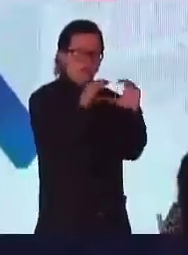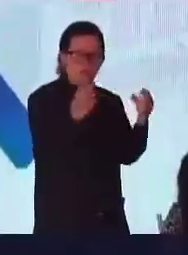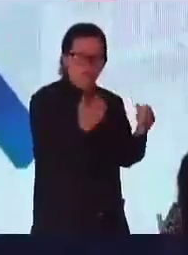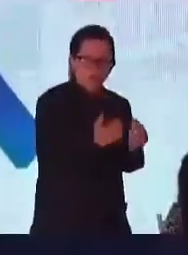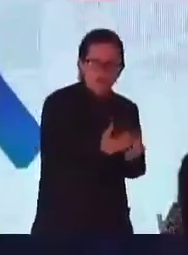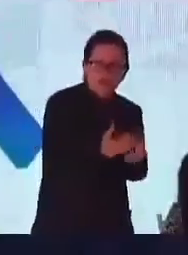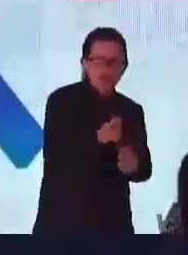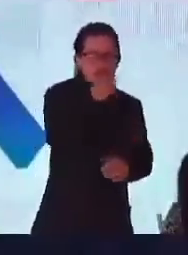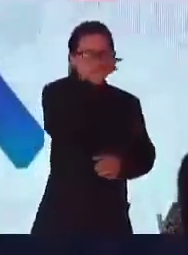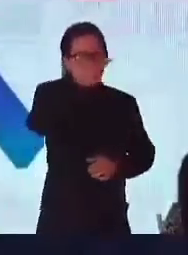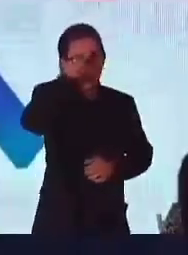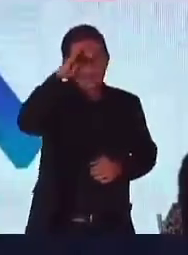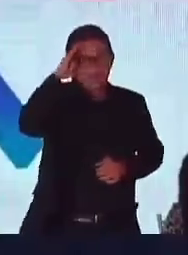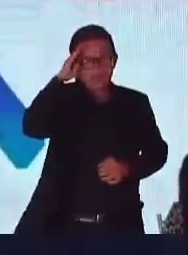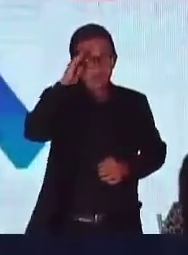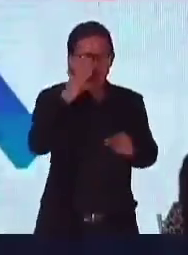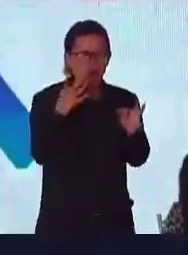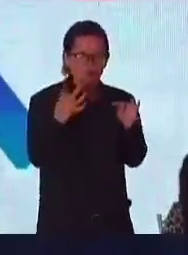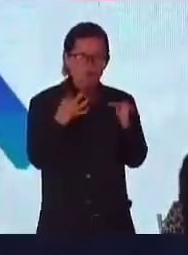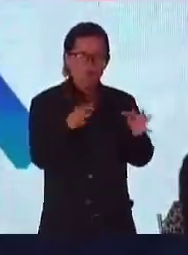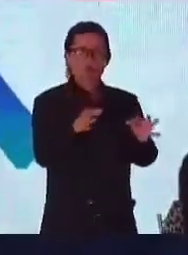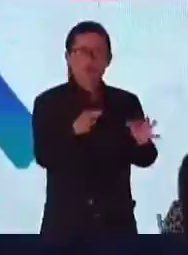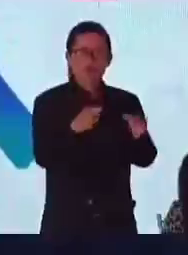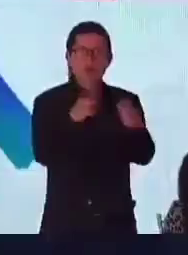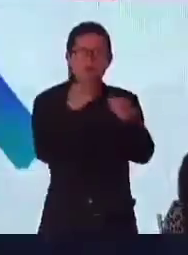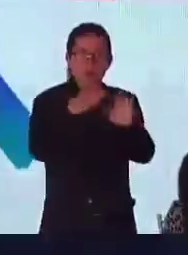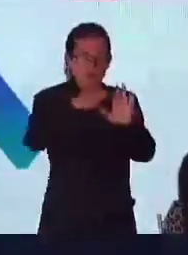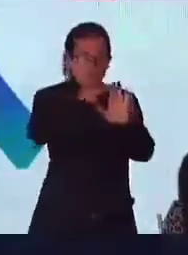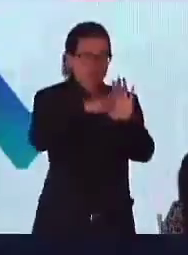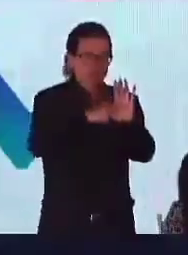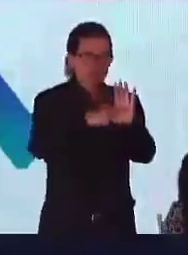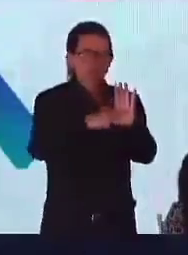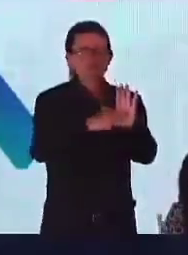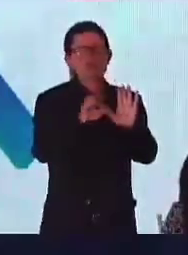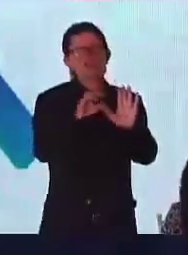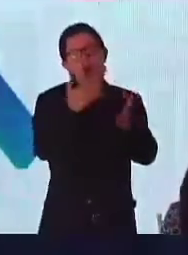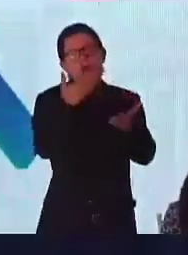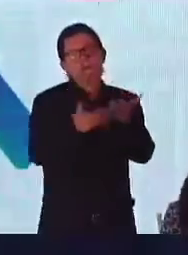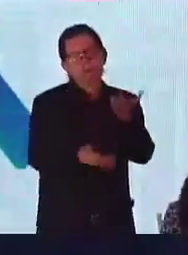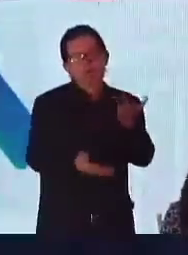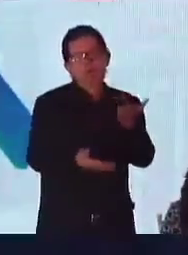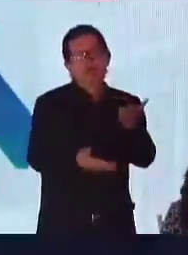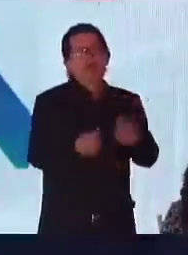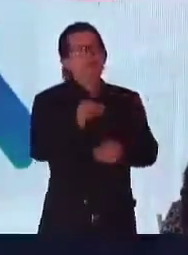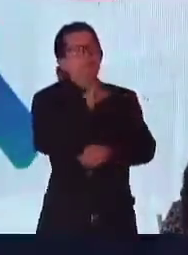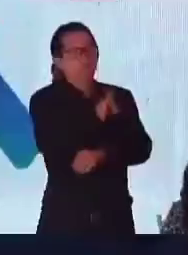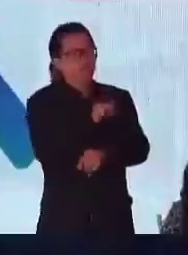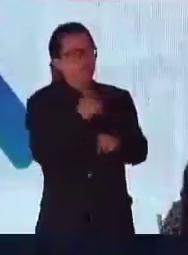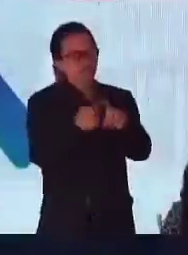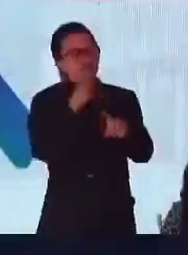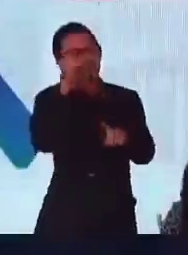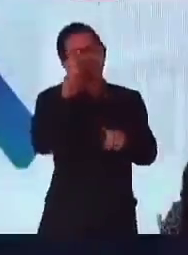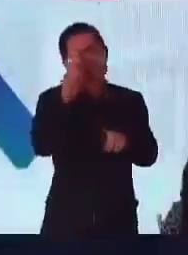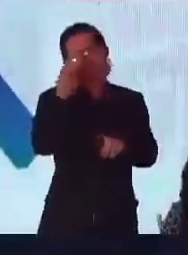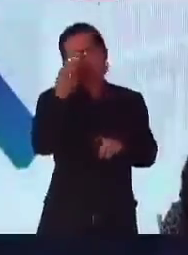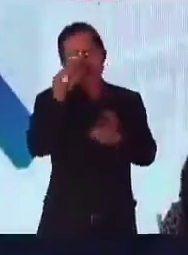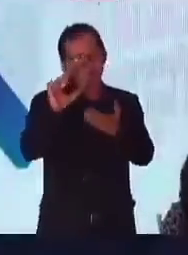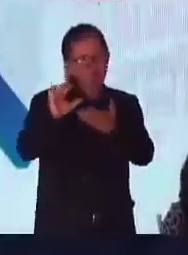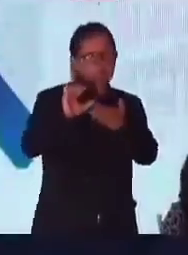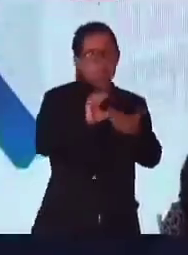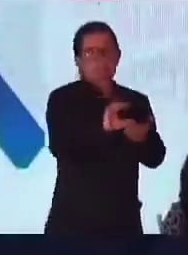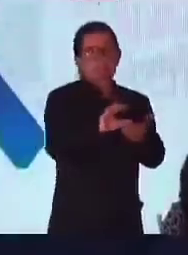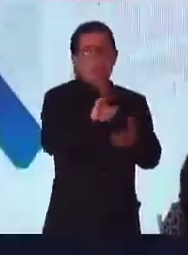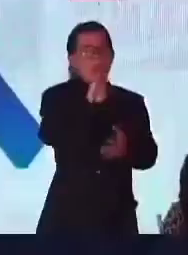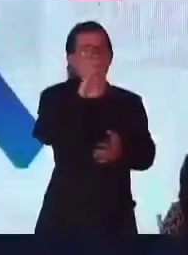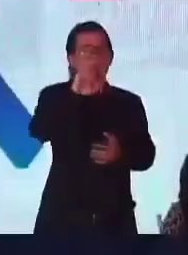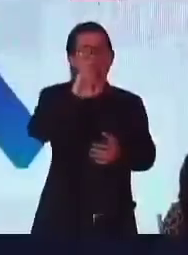de empreendedorismo tecnológico. Em 8ª posição, ficando atrás de Rio de Janeiro e São Paulo, onde São Paulo tem uma FAPESP e tem um orçamento dela de 1 bilhão e